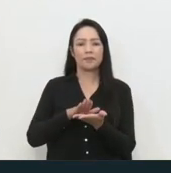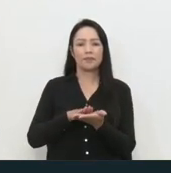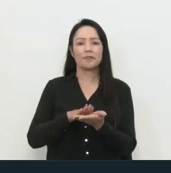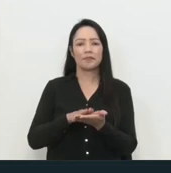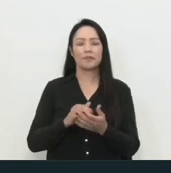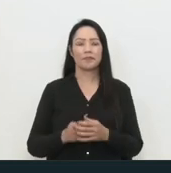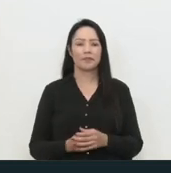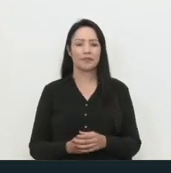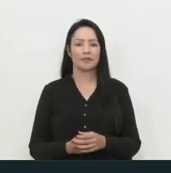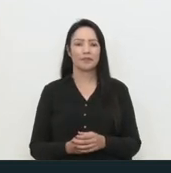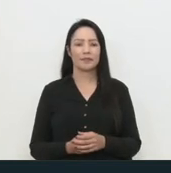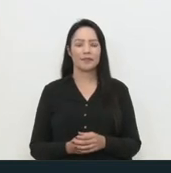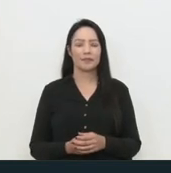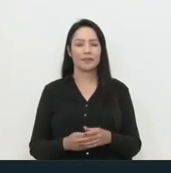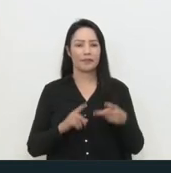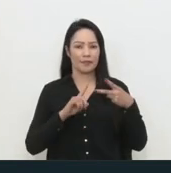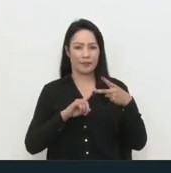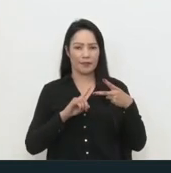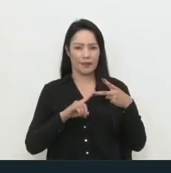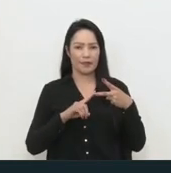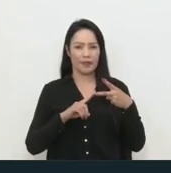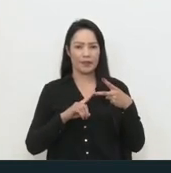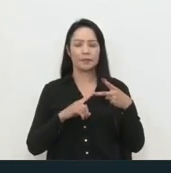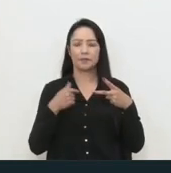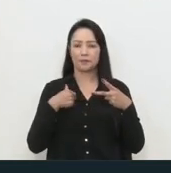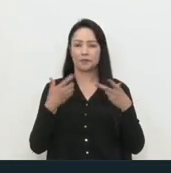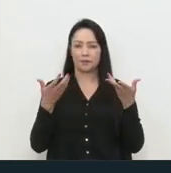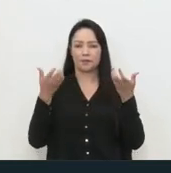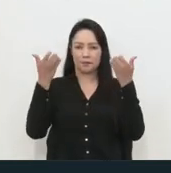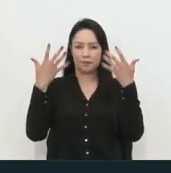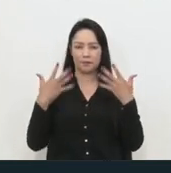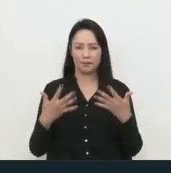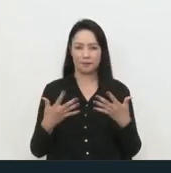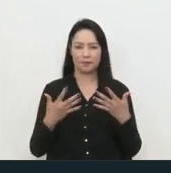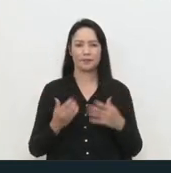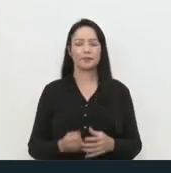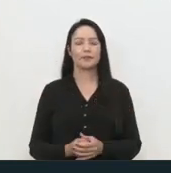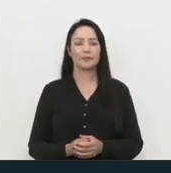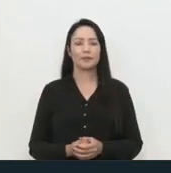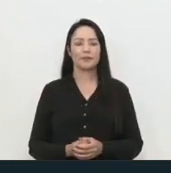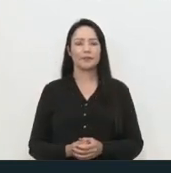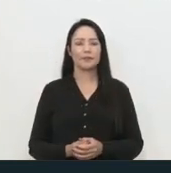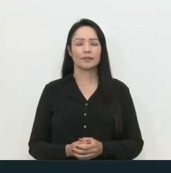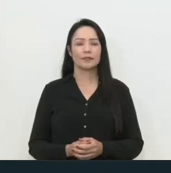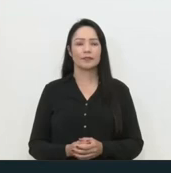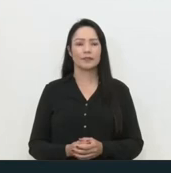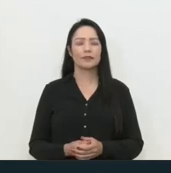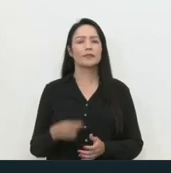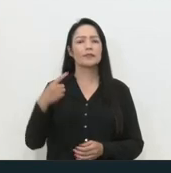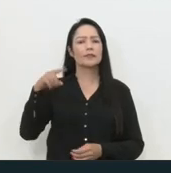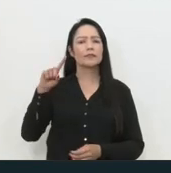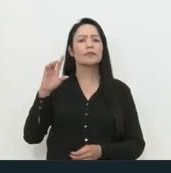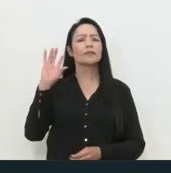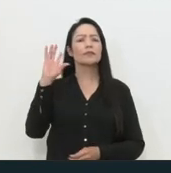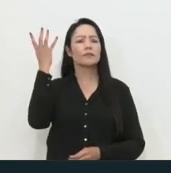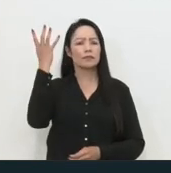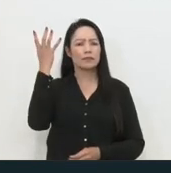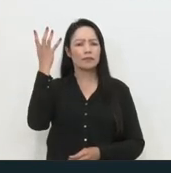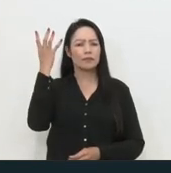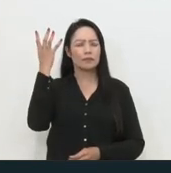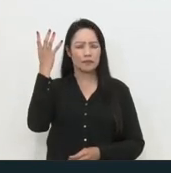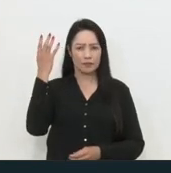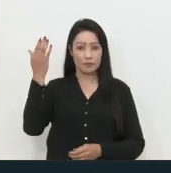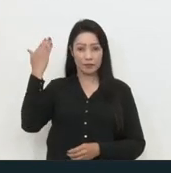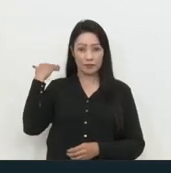a segunda questão que eu gostaria de falar é sobre o que ocorreu na